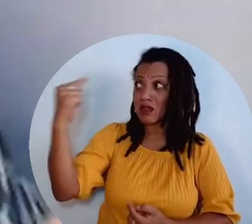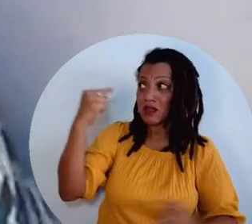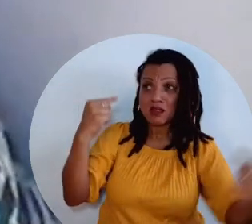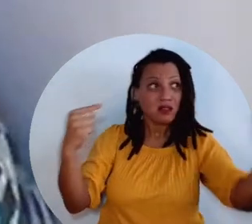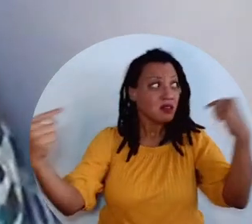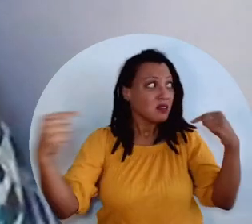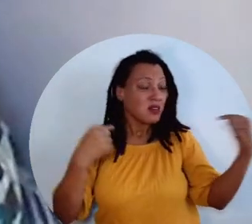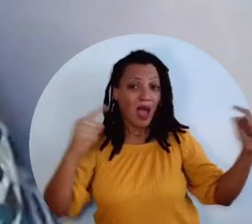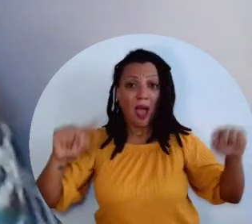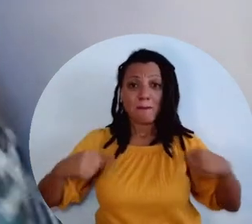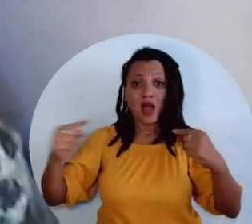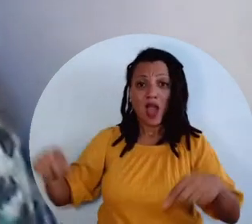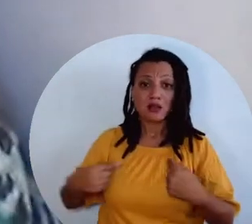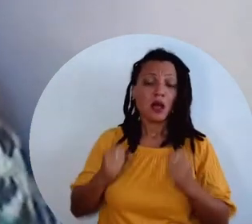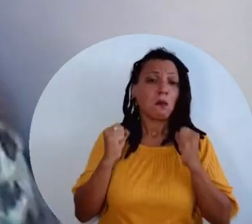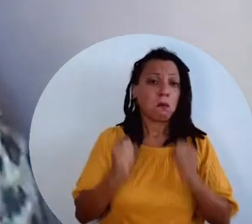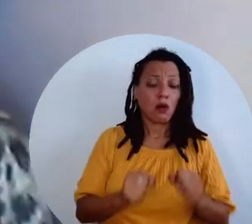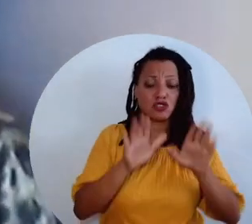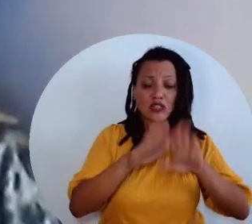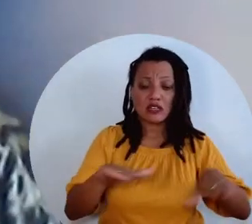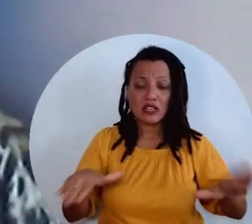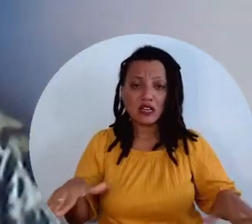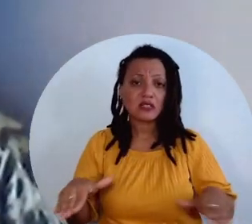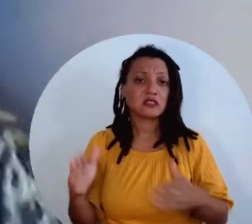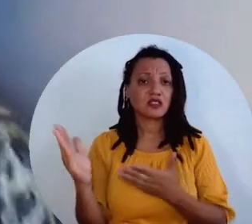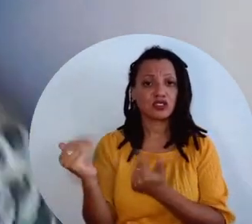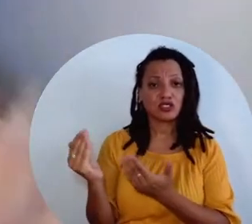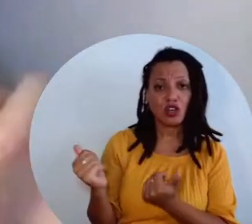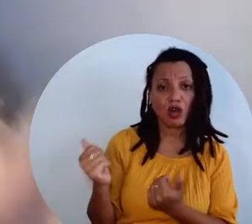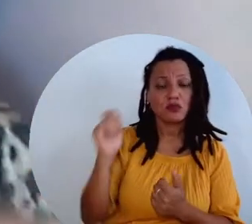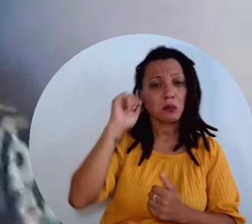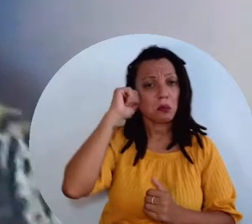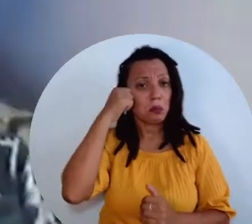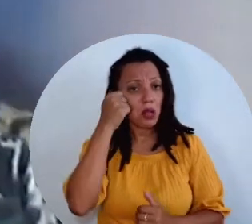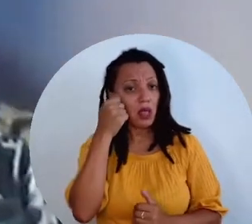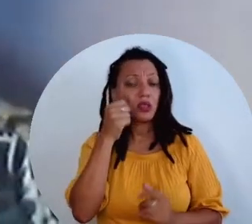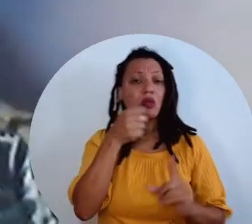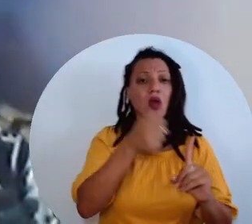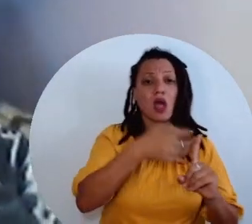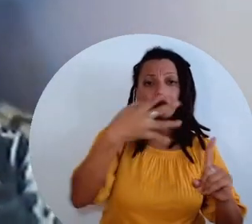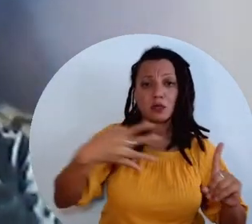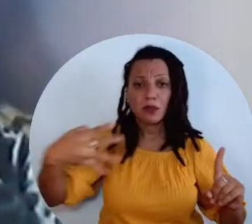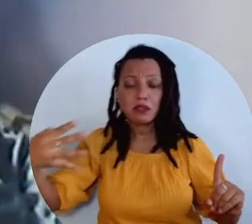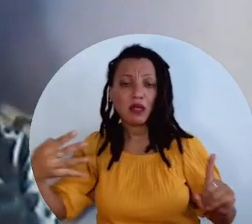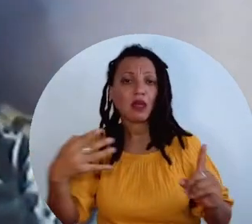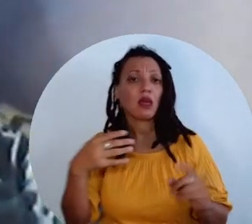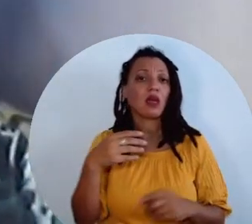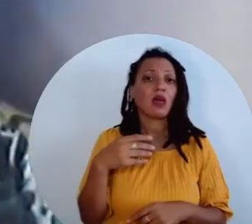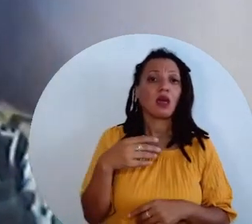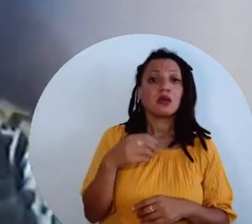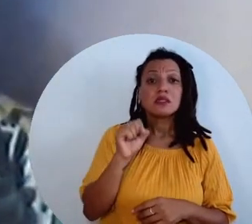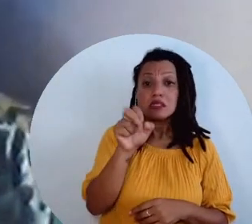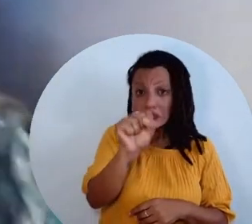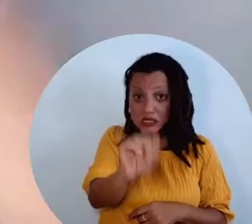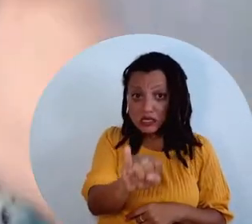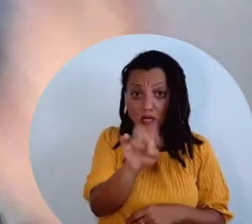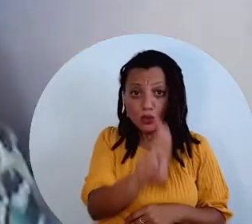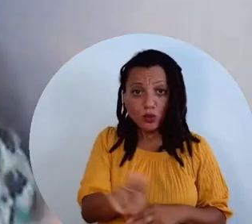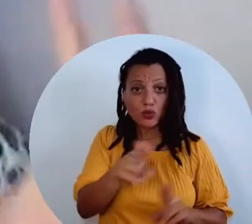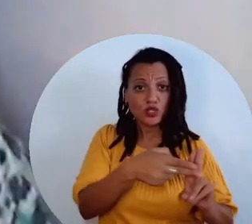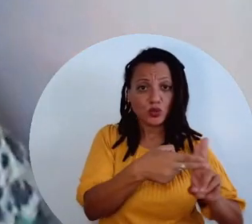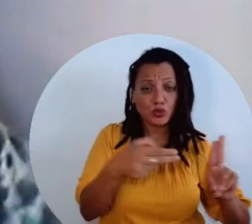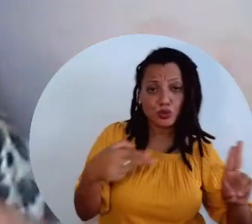Sejamos mulheres, homens, crianças, comunidade LGBTQIA+, se você usa o SUS, se você mora na rua, se você é favelado,